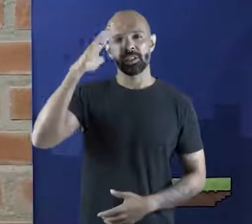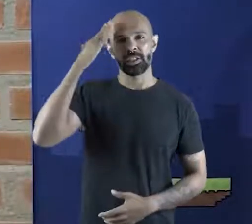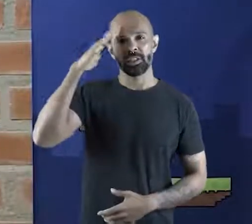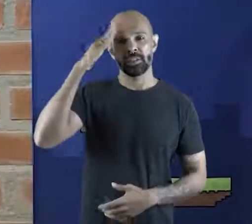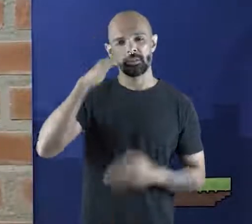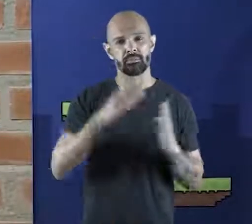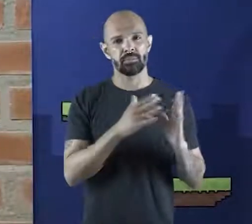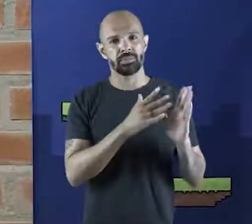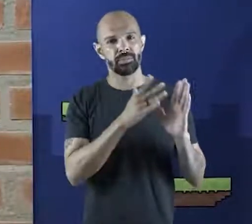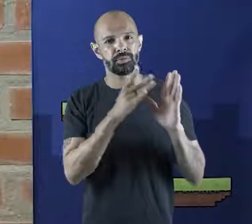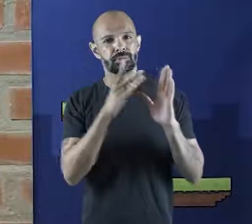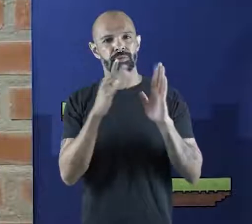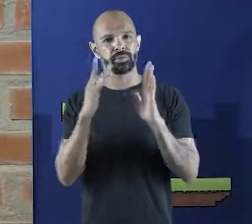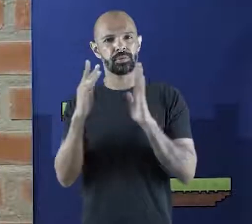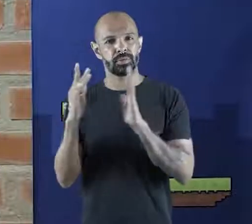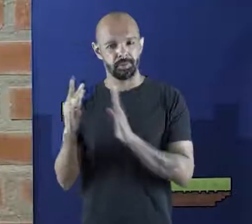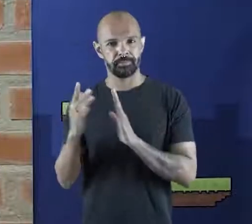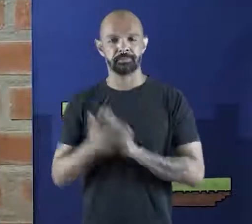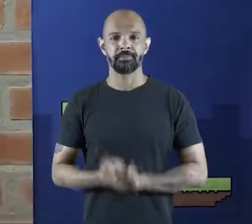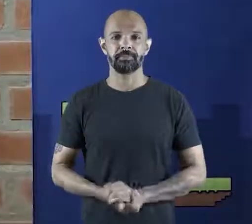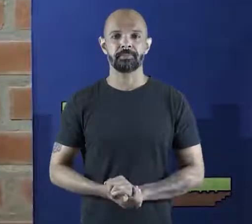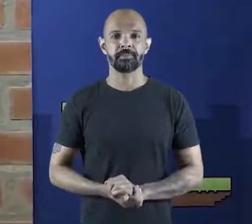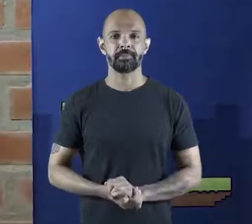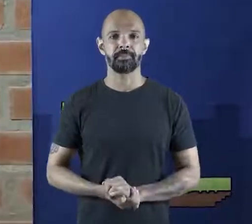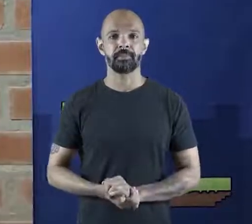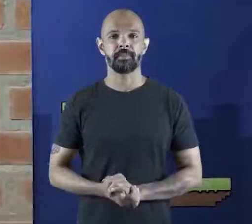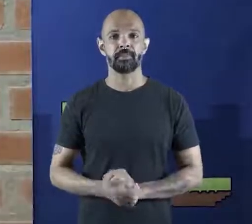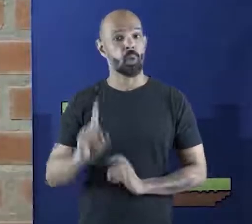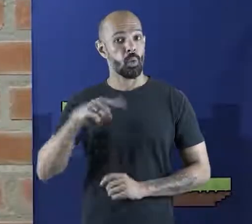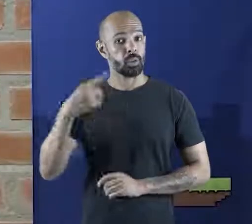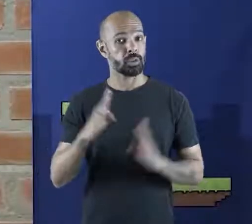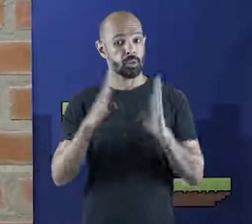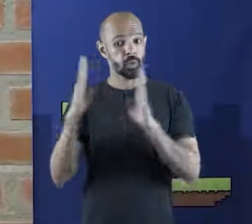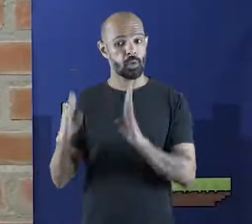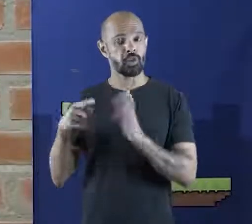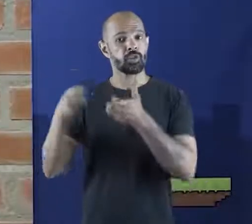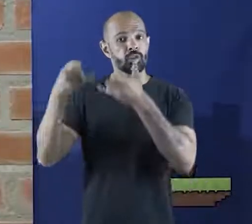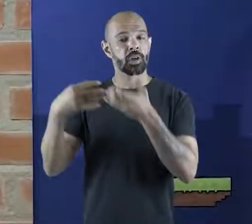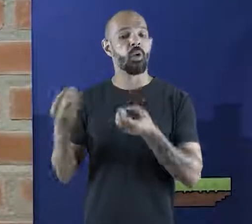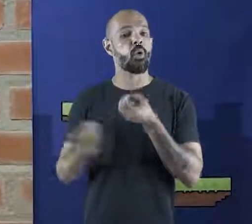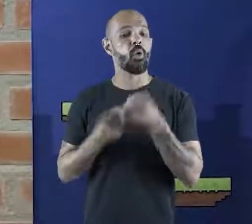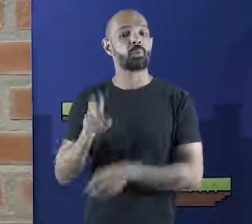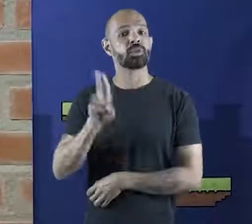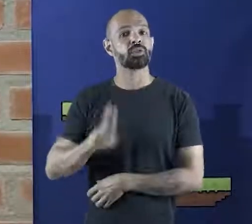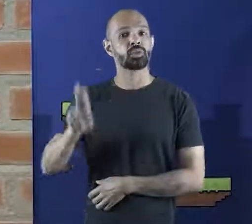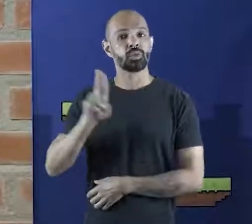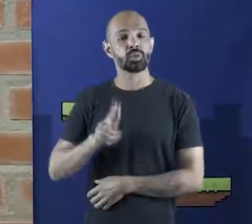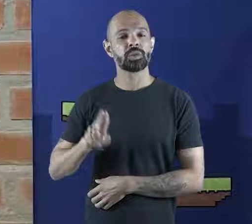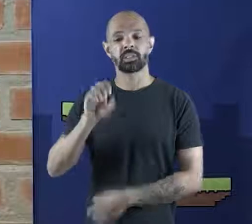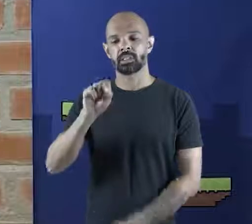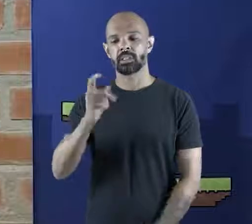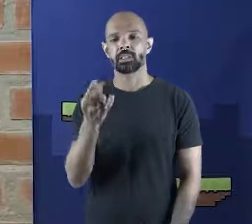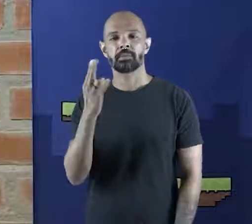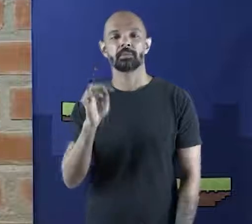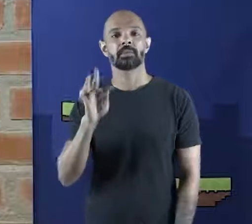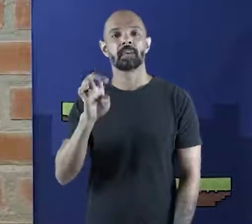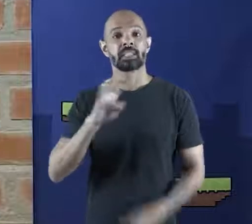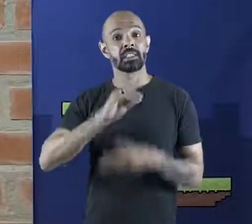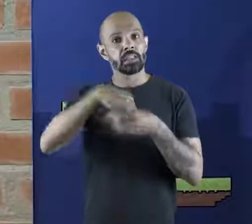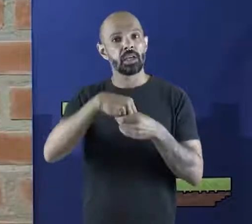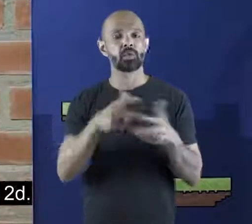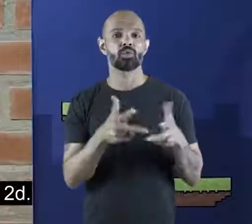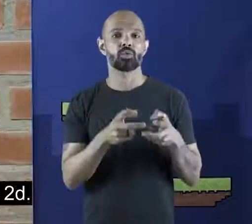entender como é que a coisa funciona. No próximo bloco, eu vou falar para vocês como é que a gente utiliza sprites nos jogos e como é